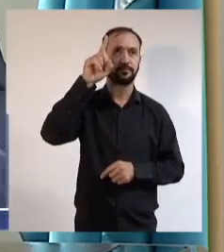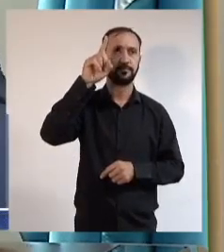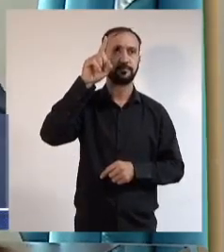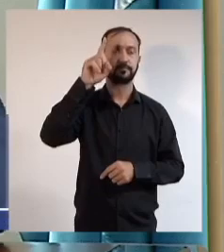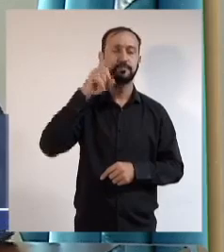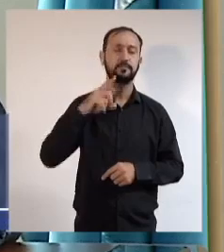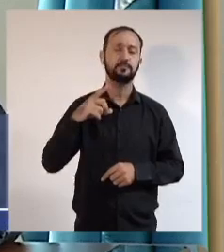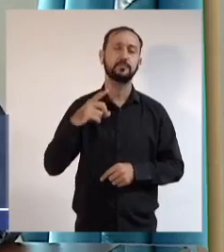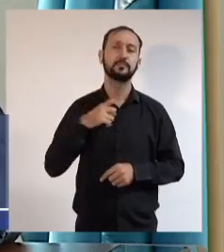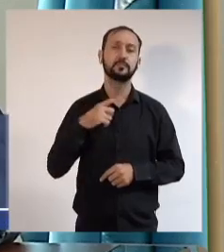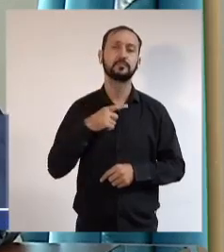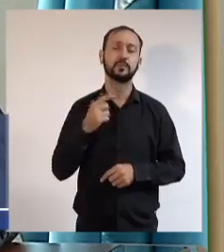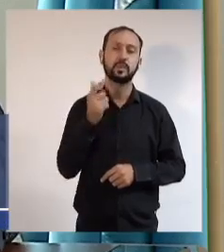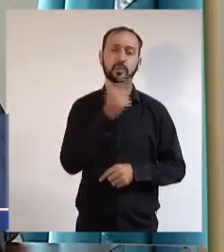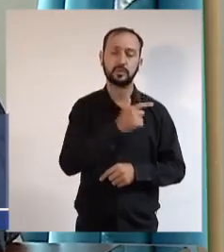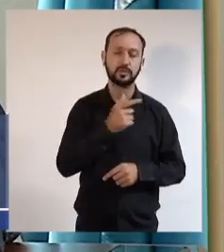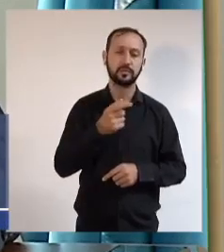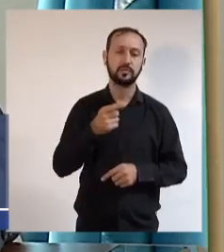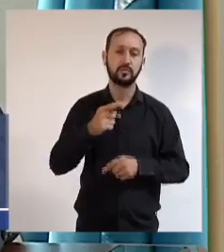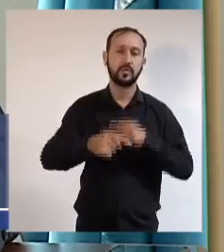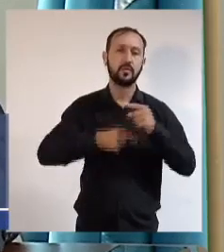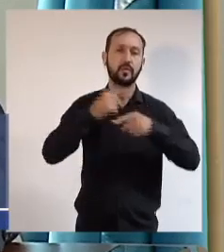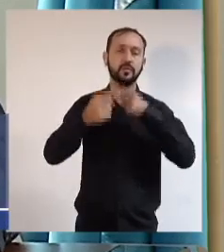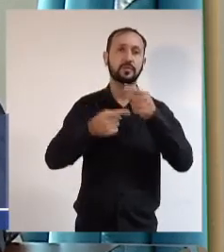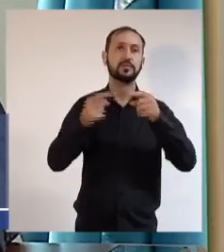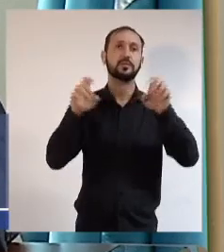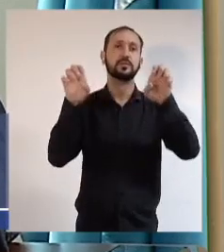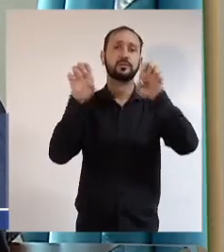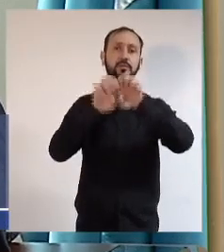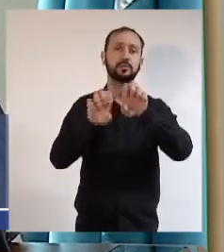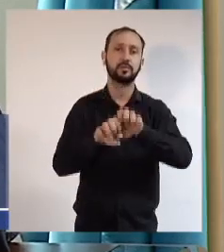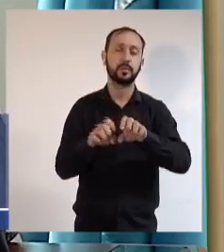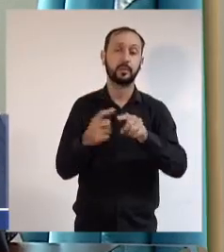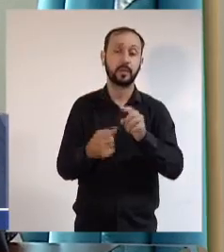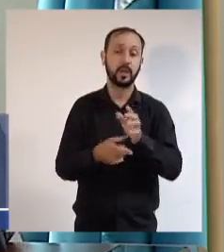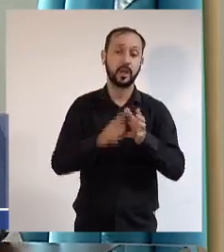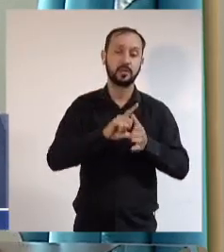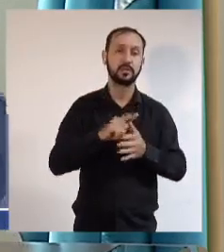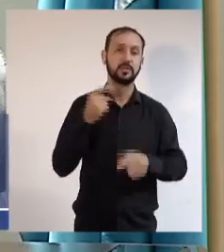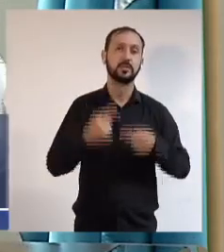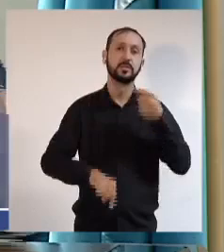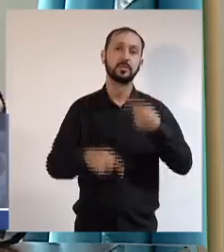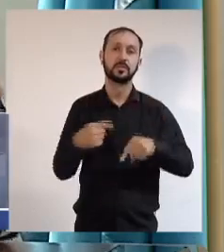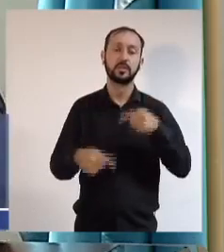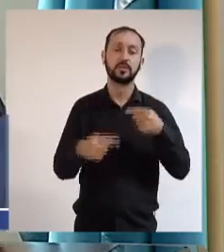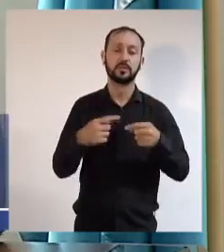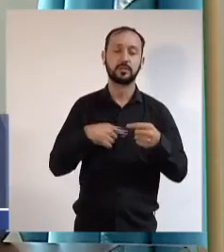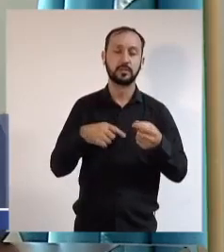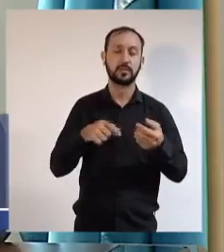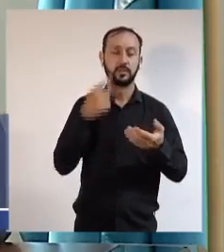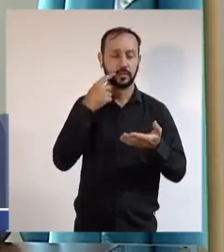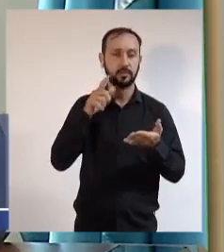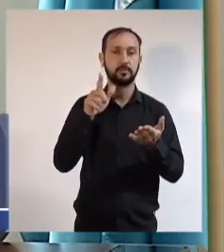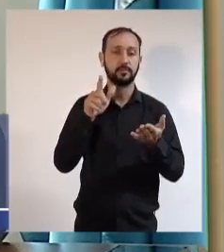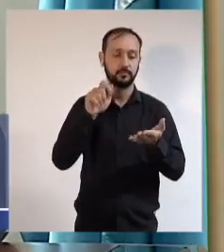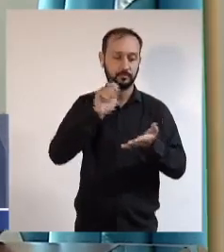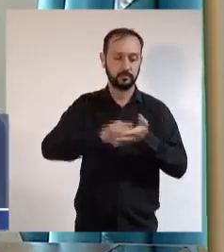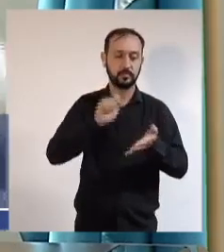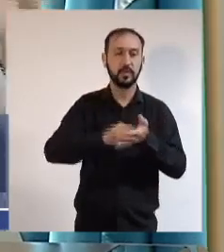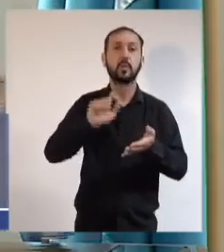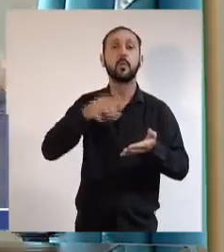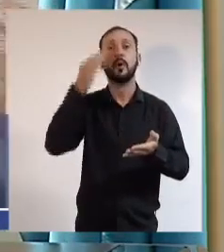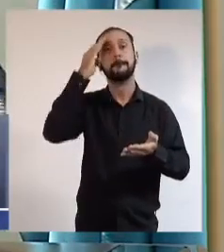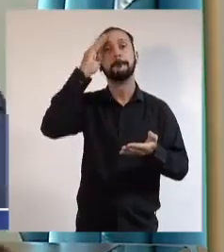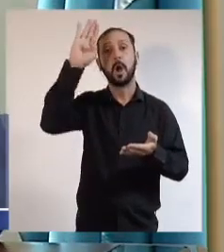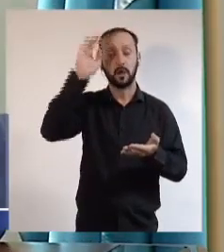estão avançado em infraestrutura está e discutiram isso colocar como prioridade de governo com